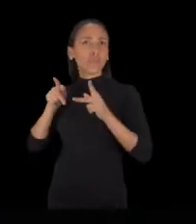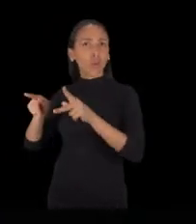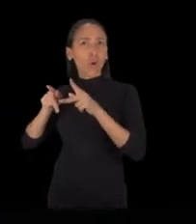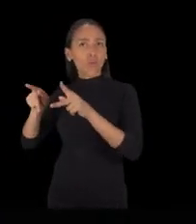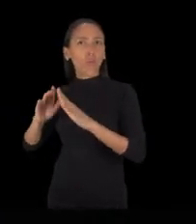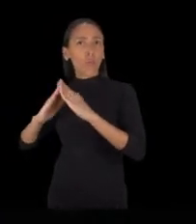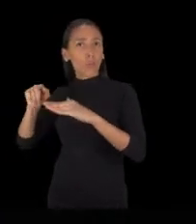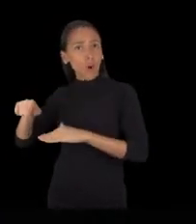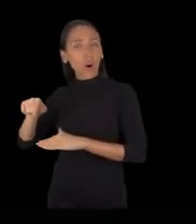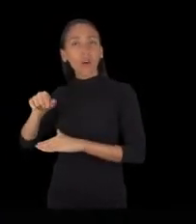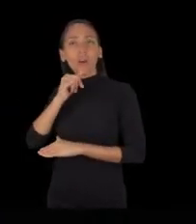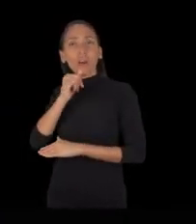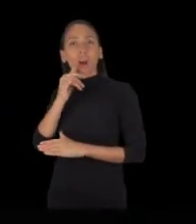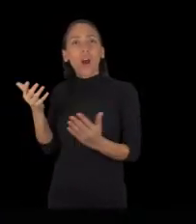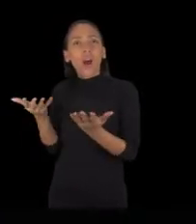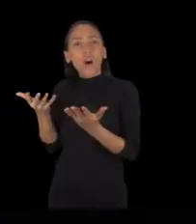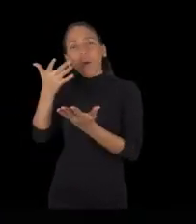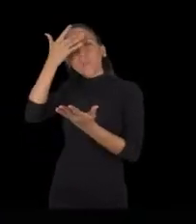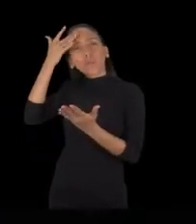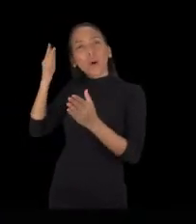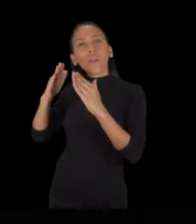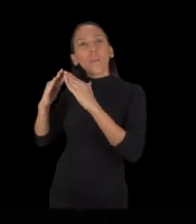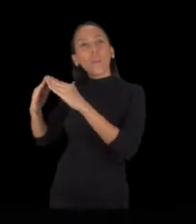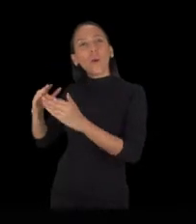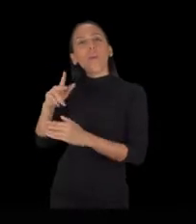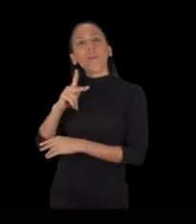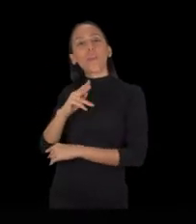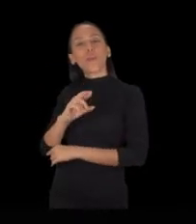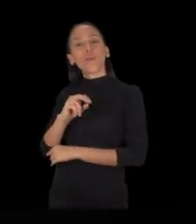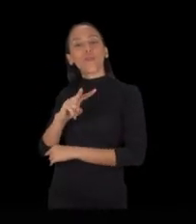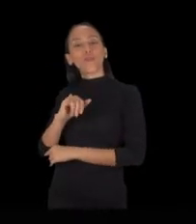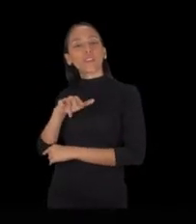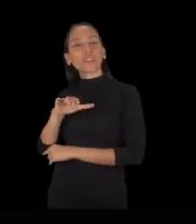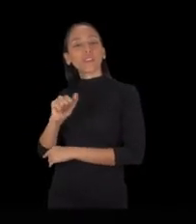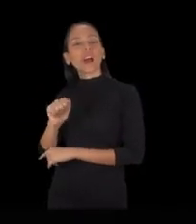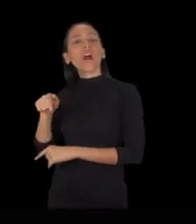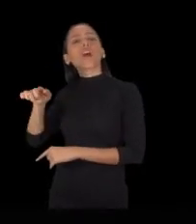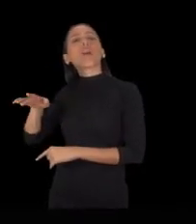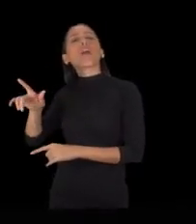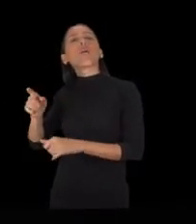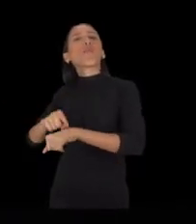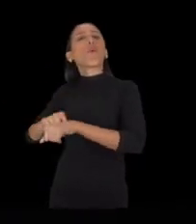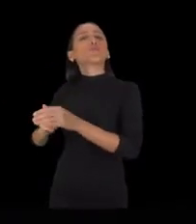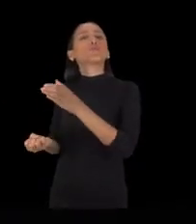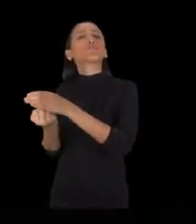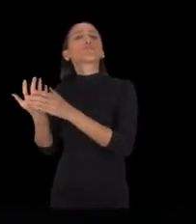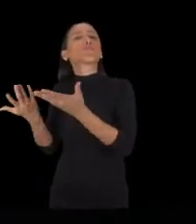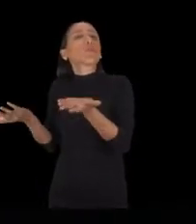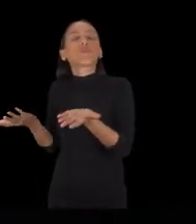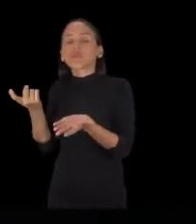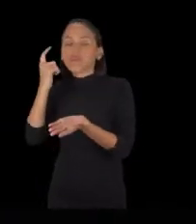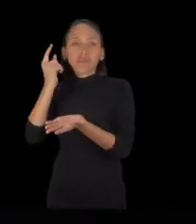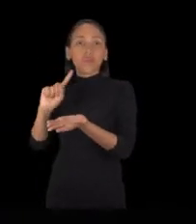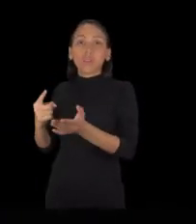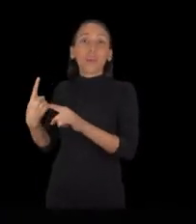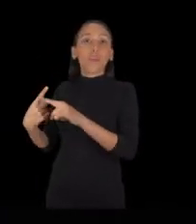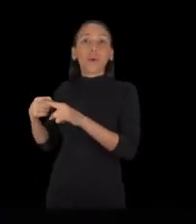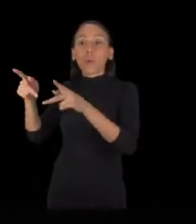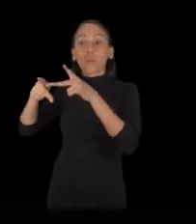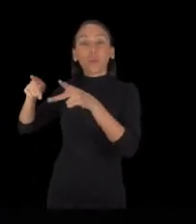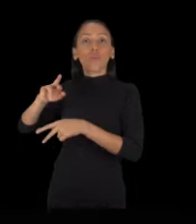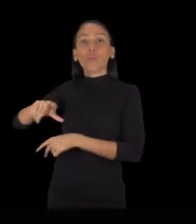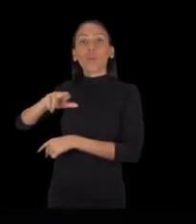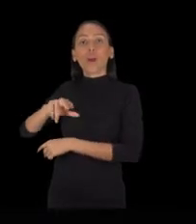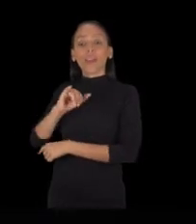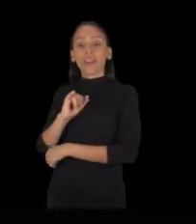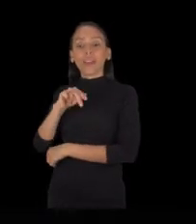exemplo, ou bascos, que vivem hoje nas províncias vascongadas, nós nem sabemos quando eles chegaram lá, porque não era nem um povo indo-europeu.